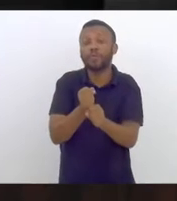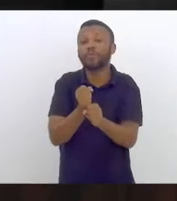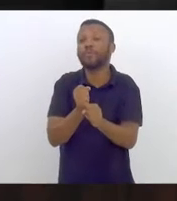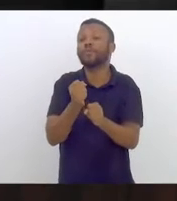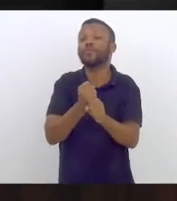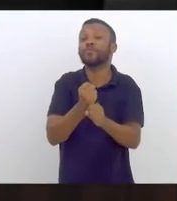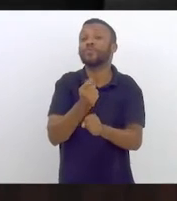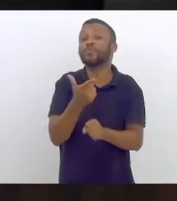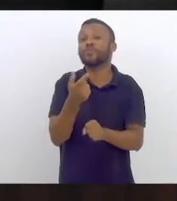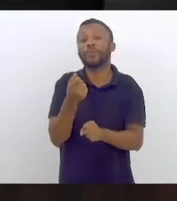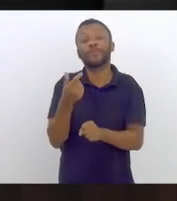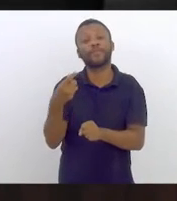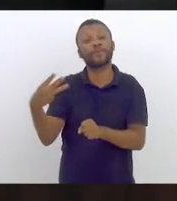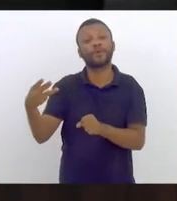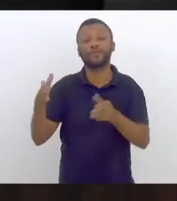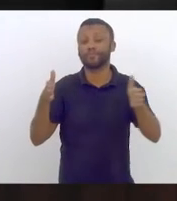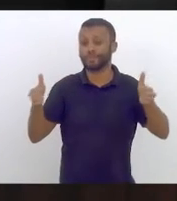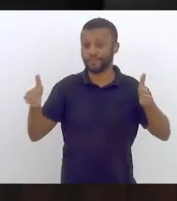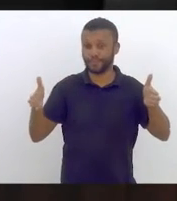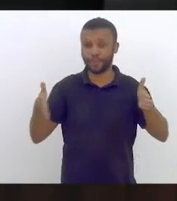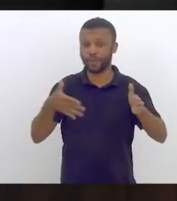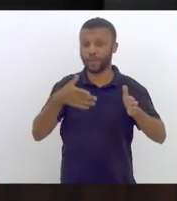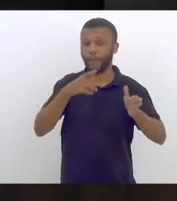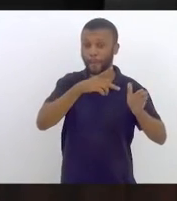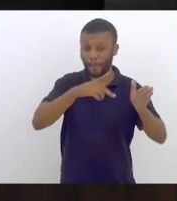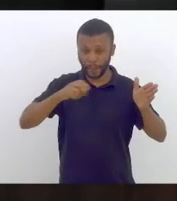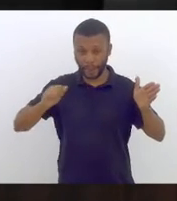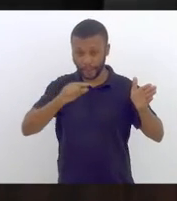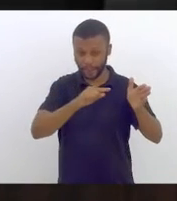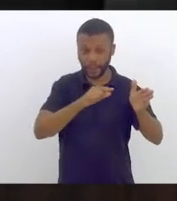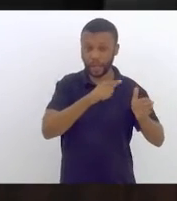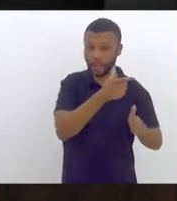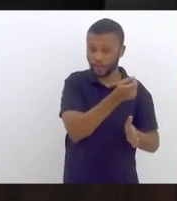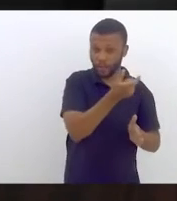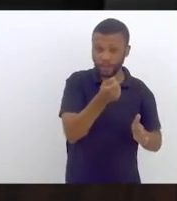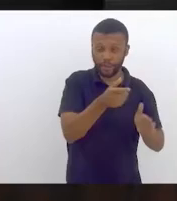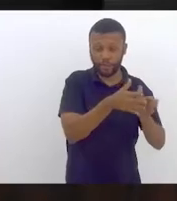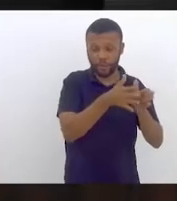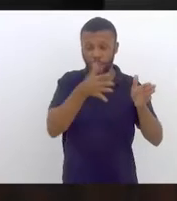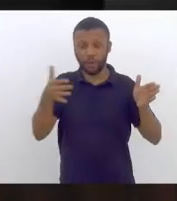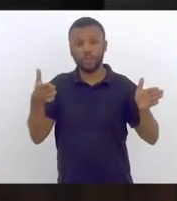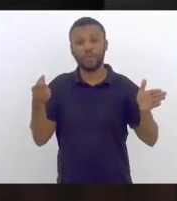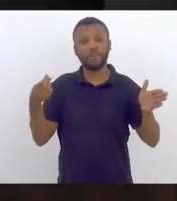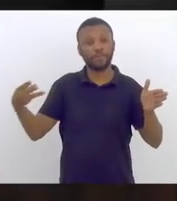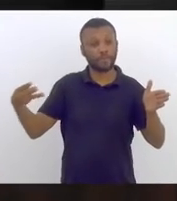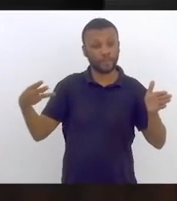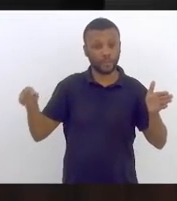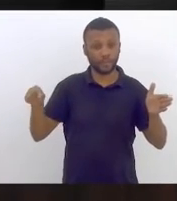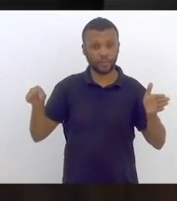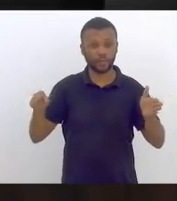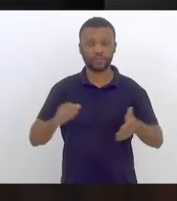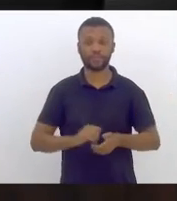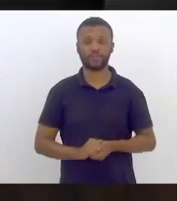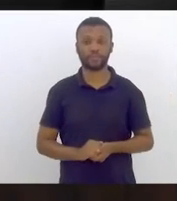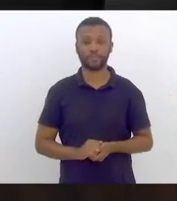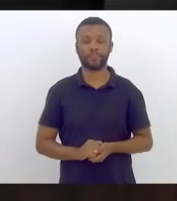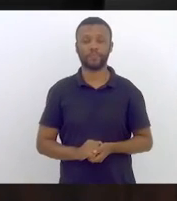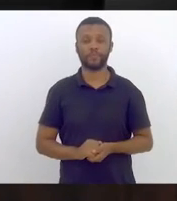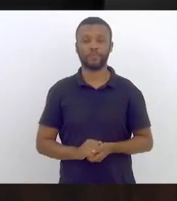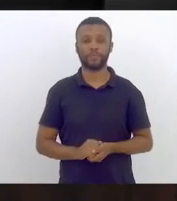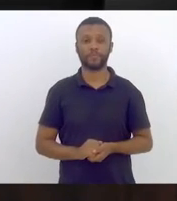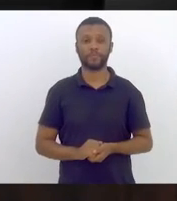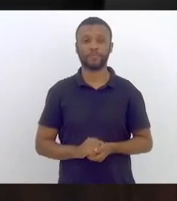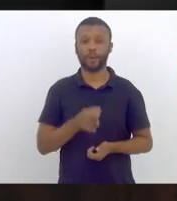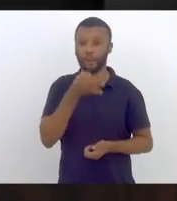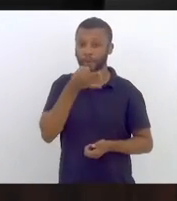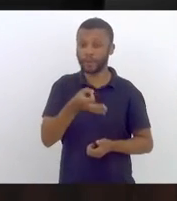2023 do Plano Plurianual 2020-23, instituída pela Lei 8.730, de 24 de janeiro, de 2020,